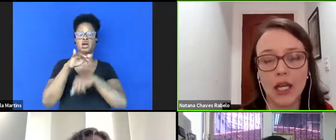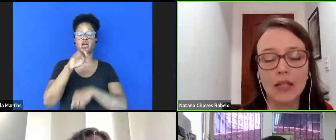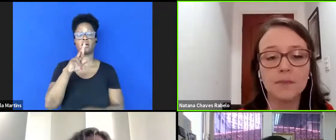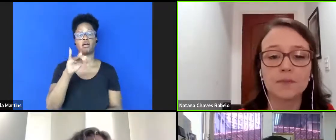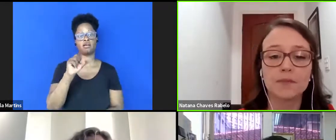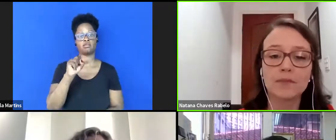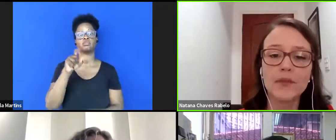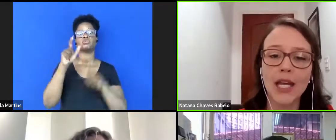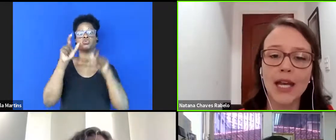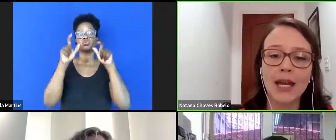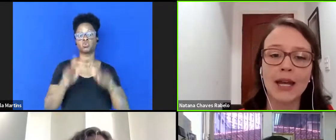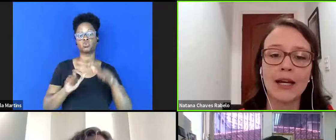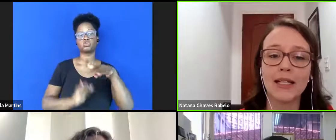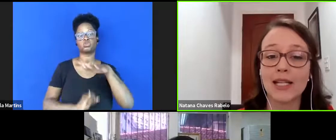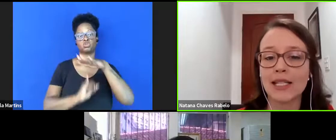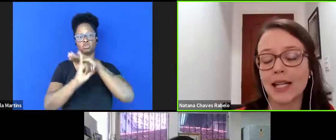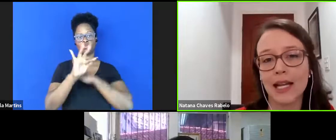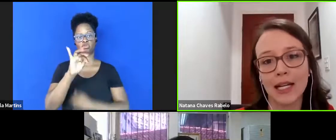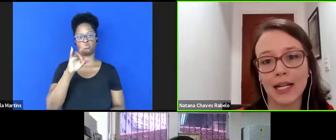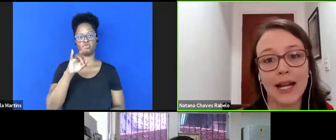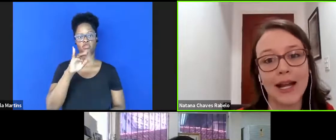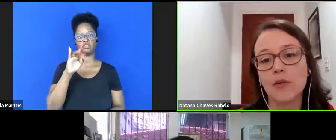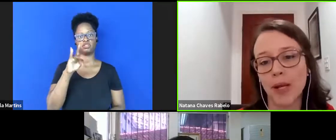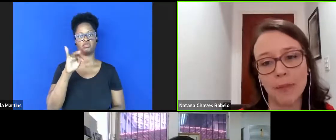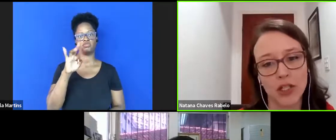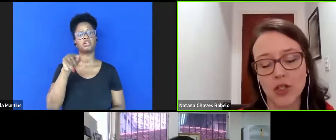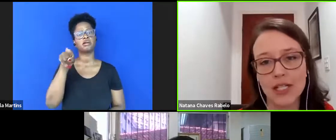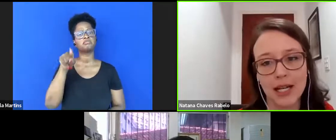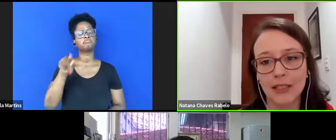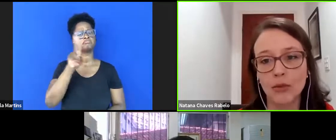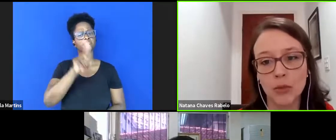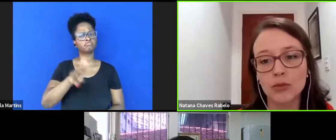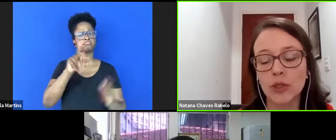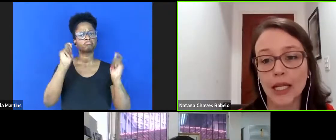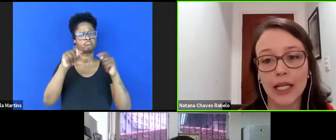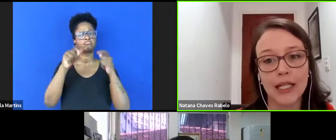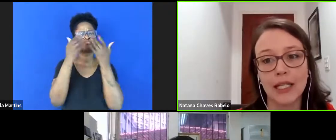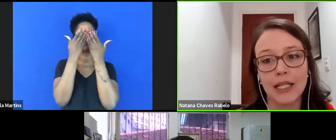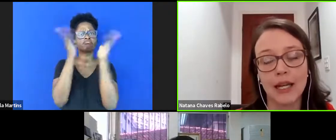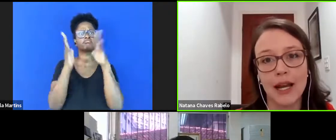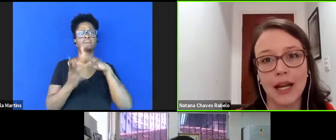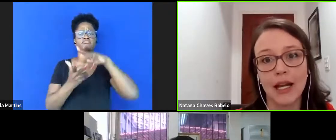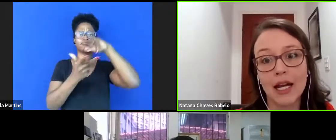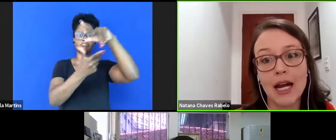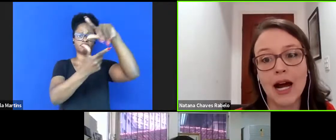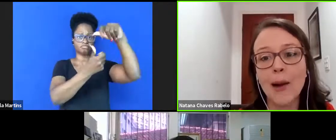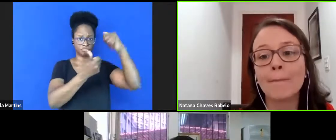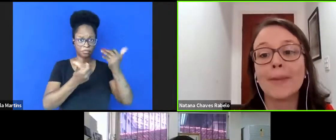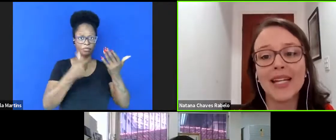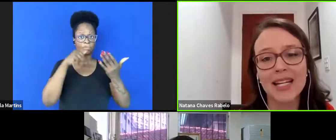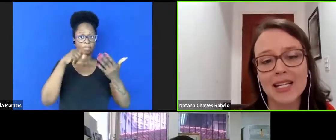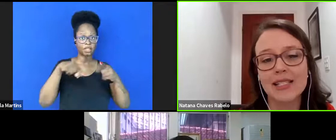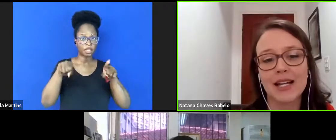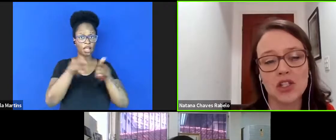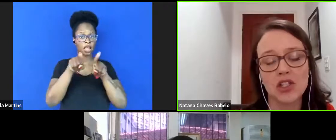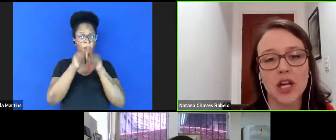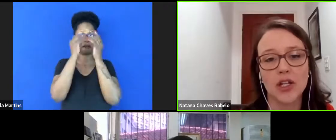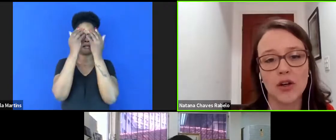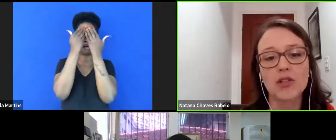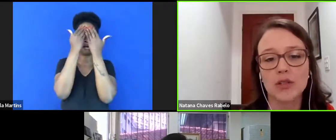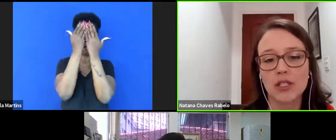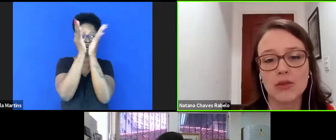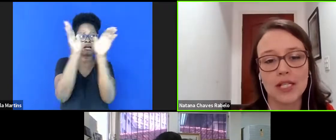Fernandes Figueira. E essa técnica ela é amplamente utilizada no mundo e ela amplia as